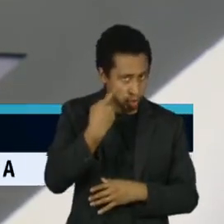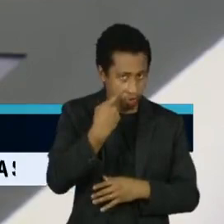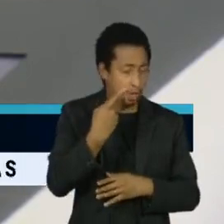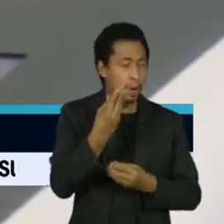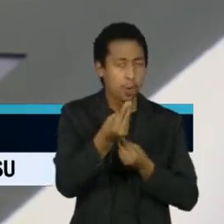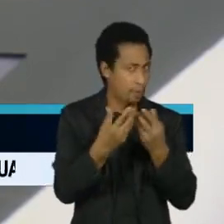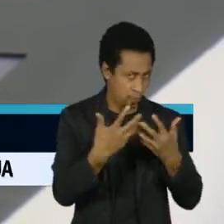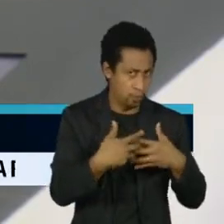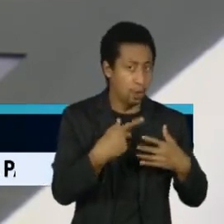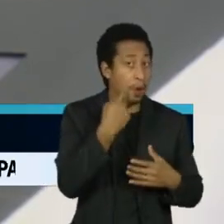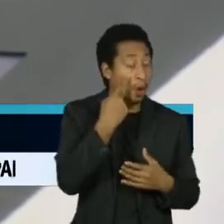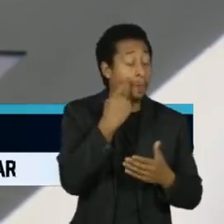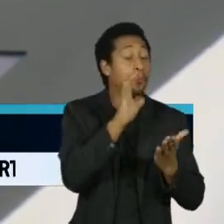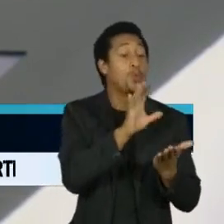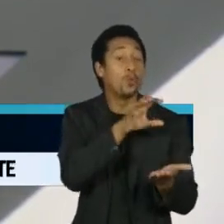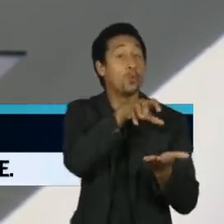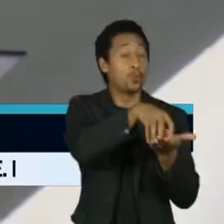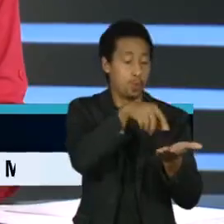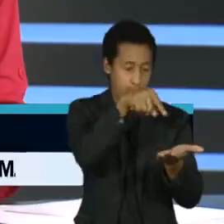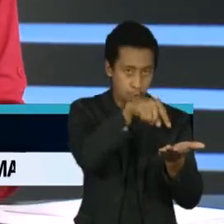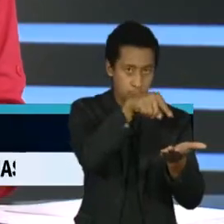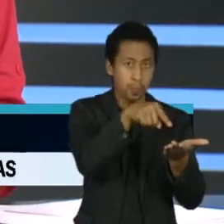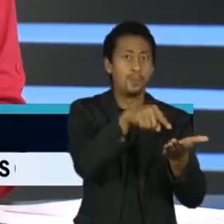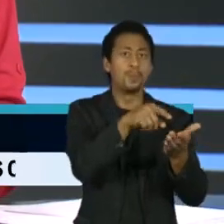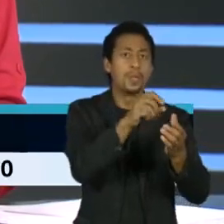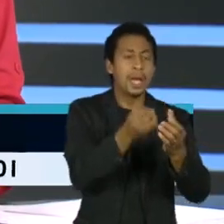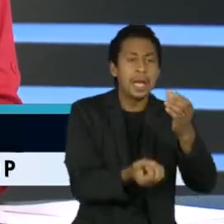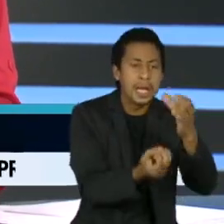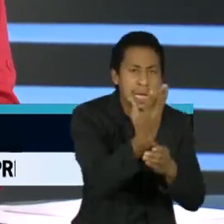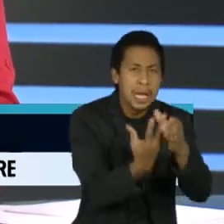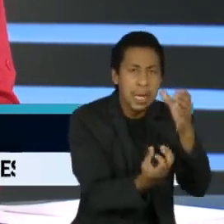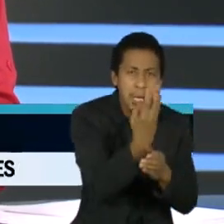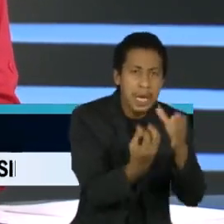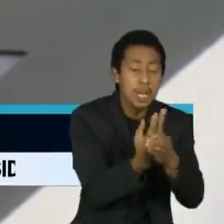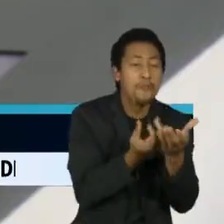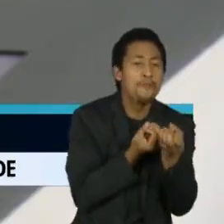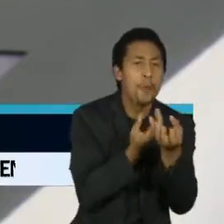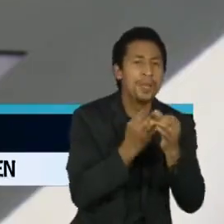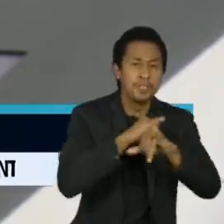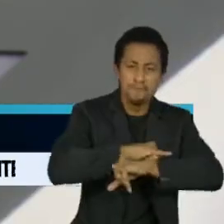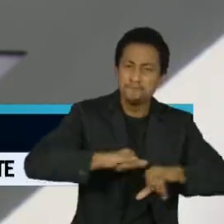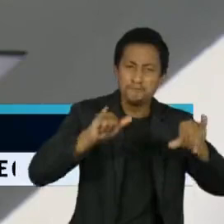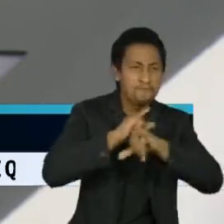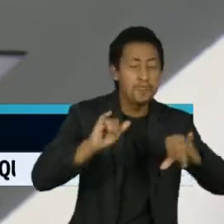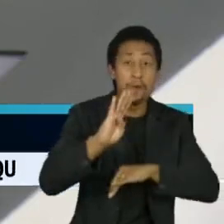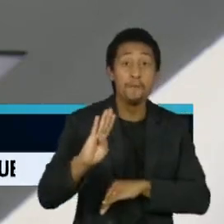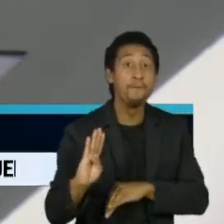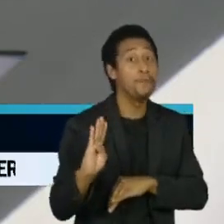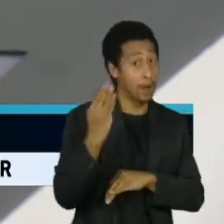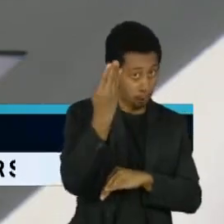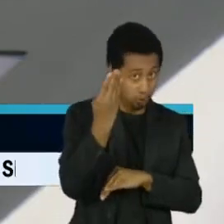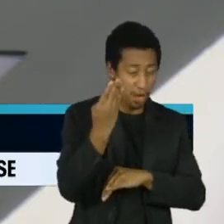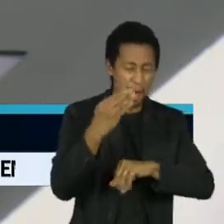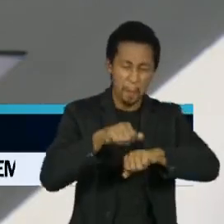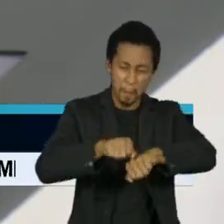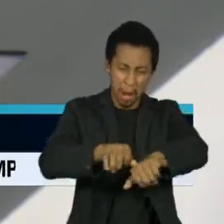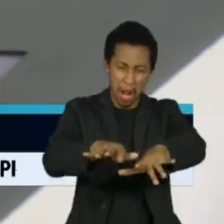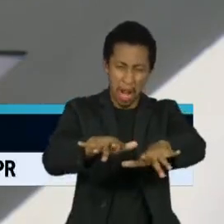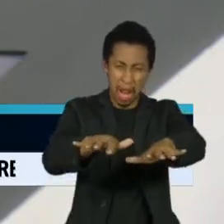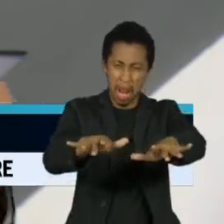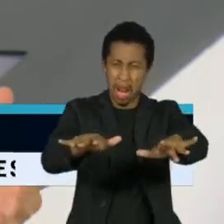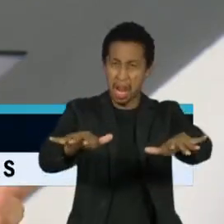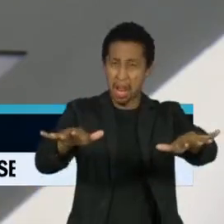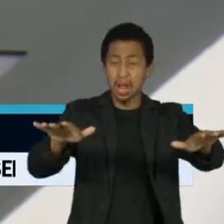organiza esse processo né que produz material mentiroso desinformativo e esse material ele é